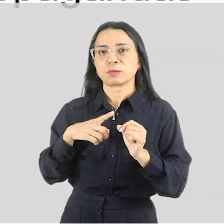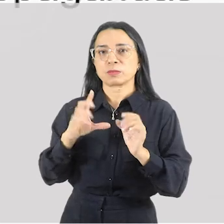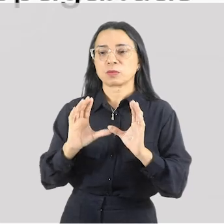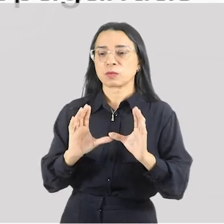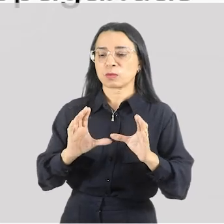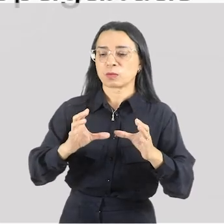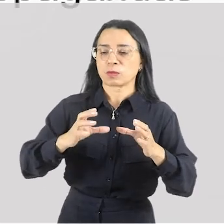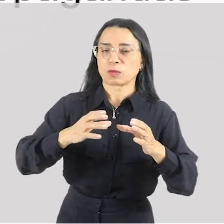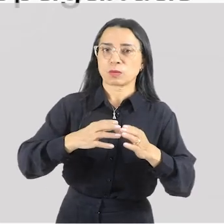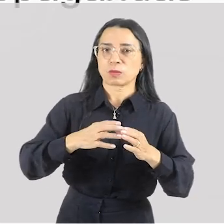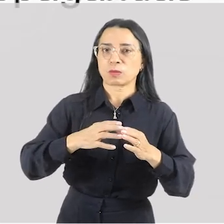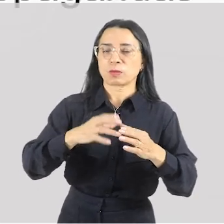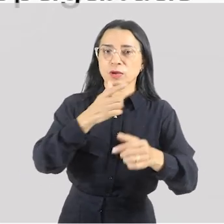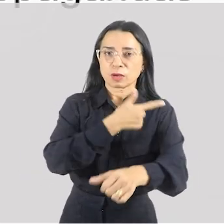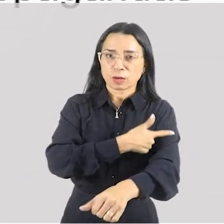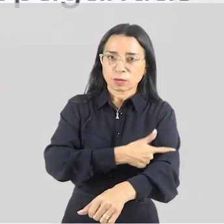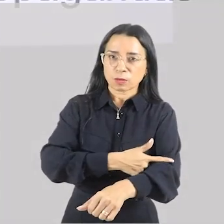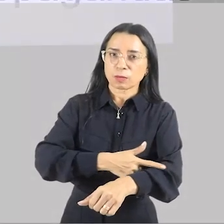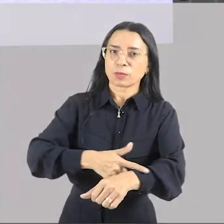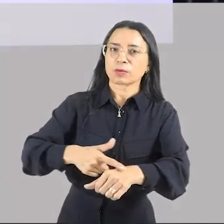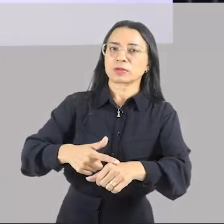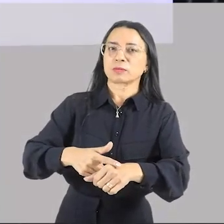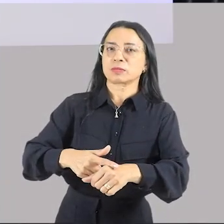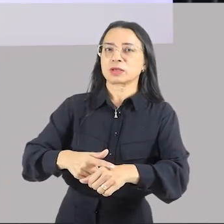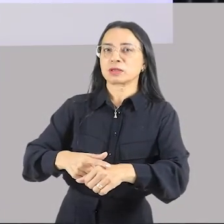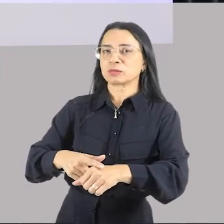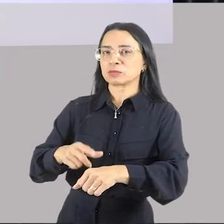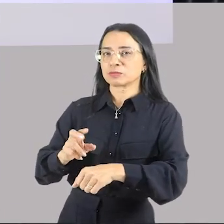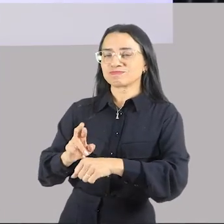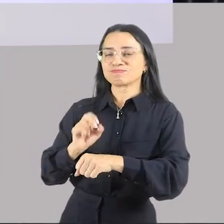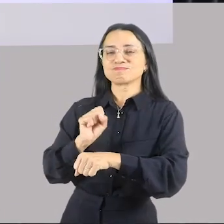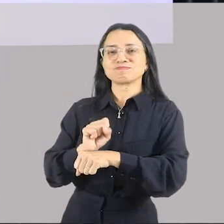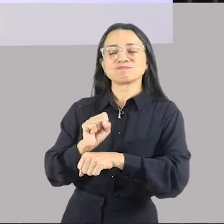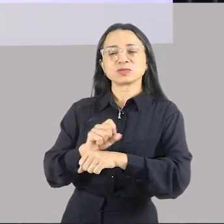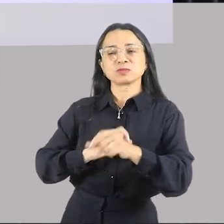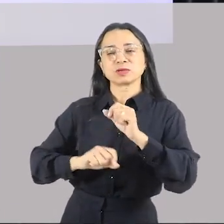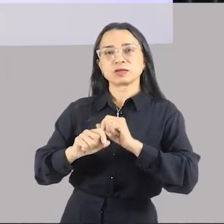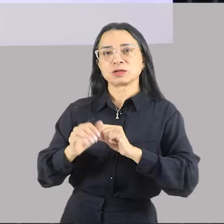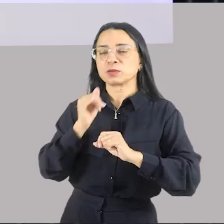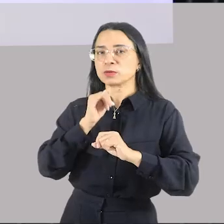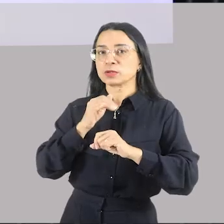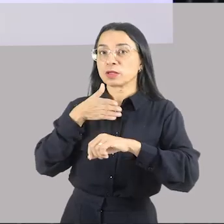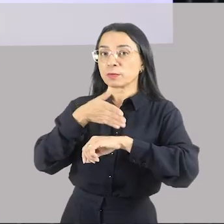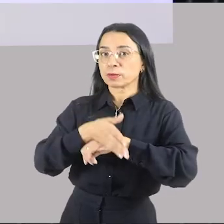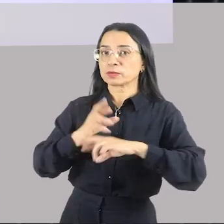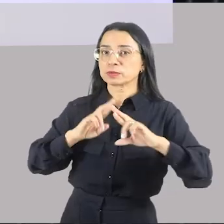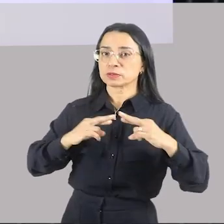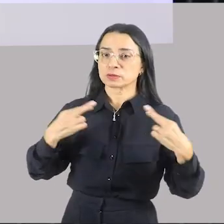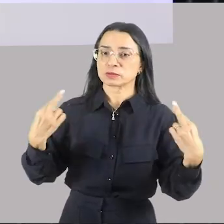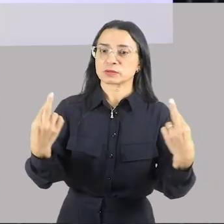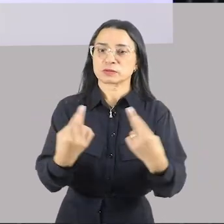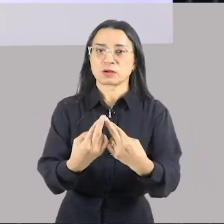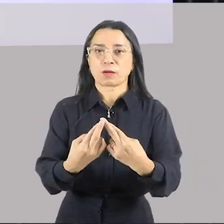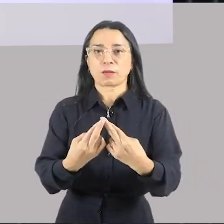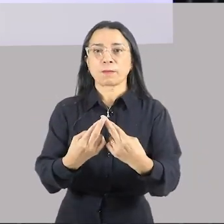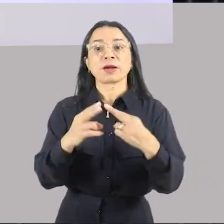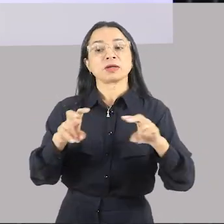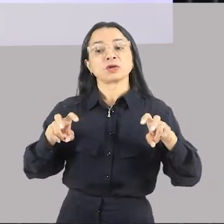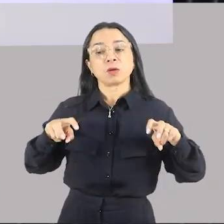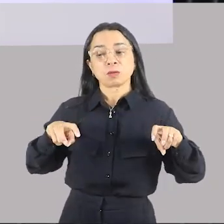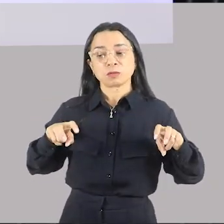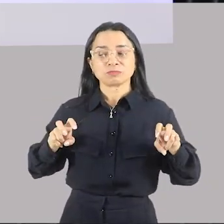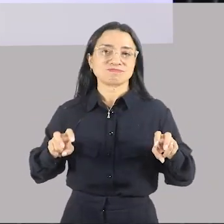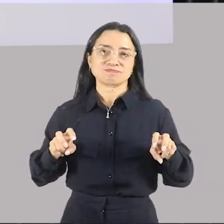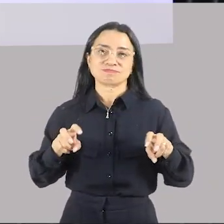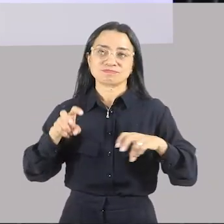comportamentos tipicamente passivos, como, por exemplo, a participação em reuniões, mas aí você só está lá assistindo. Você